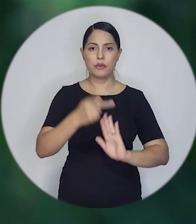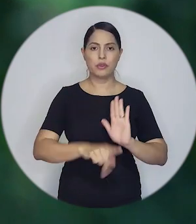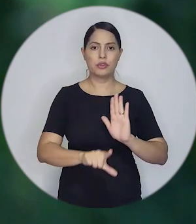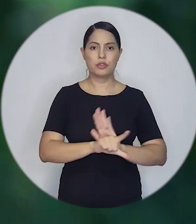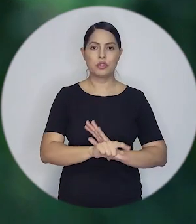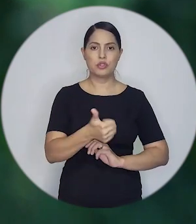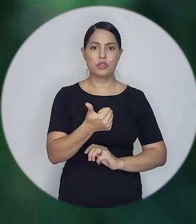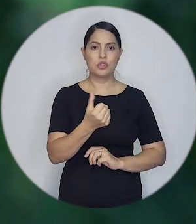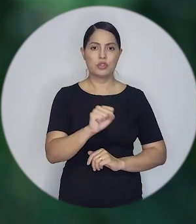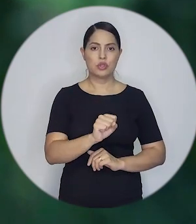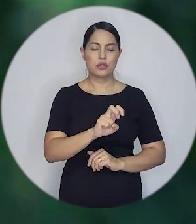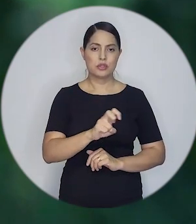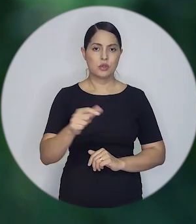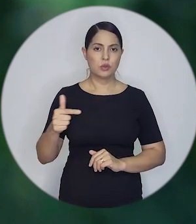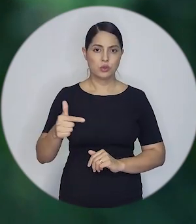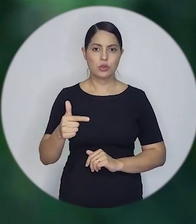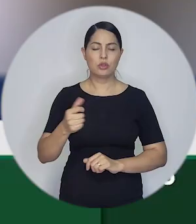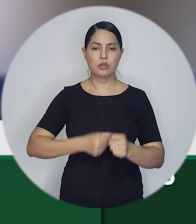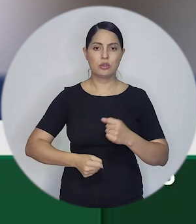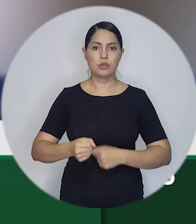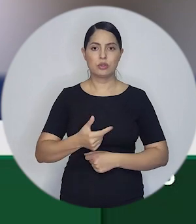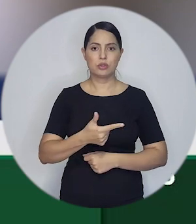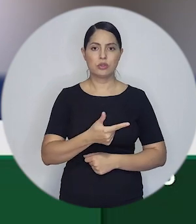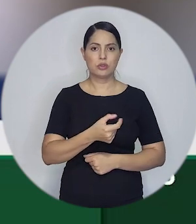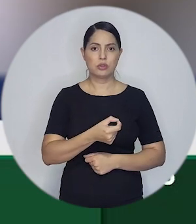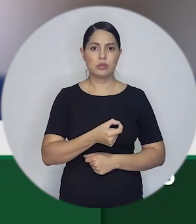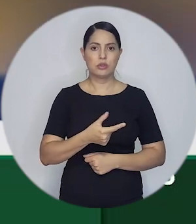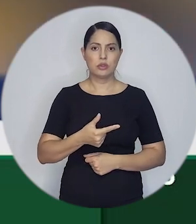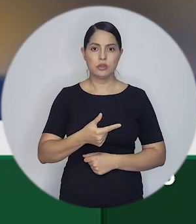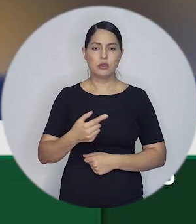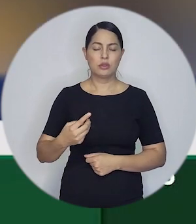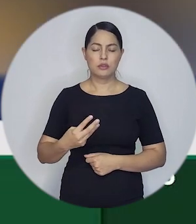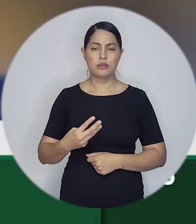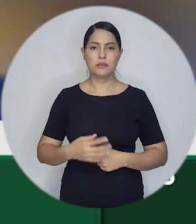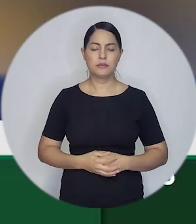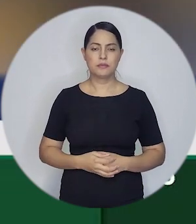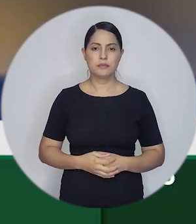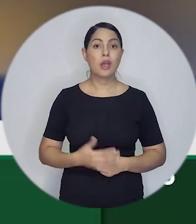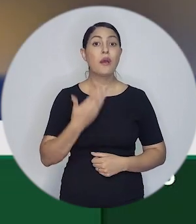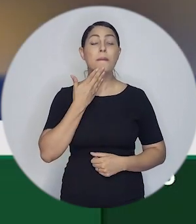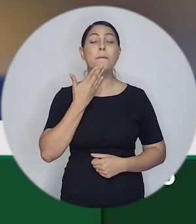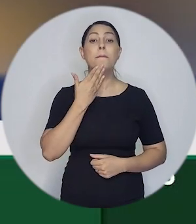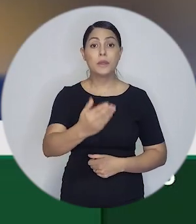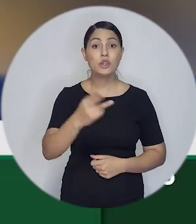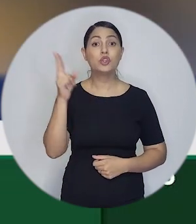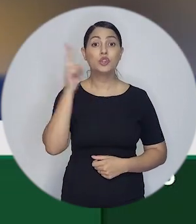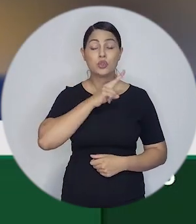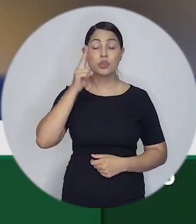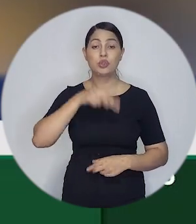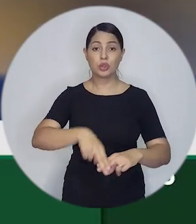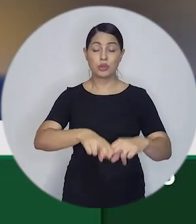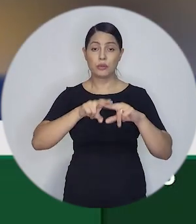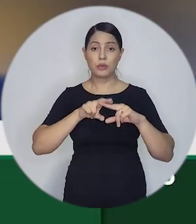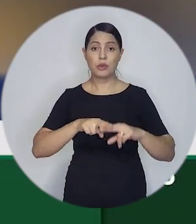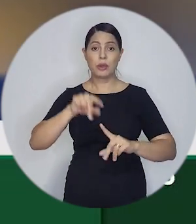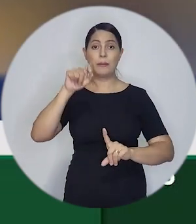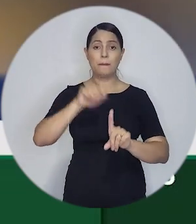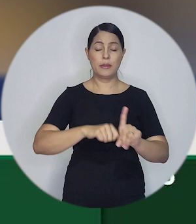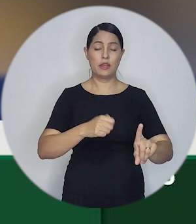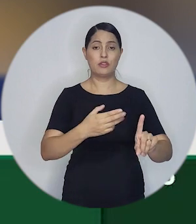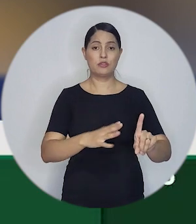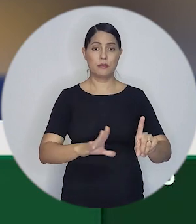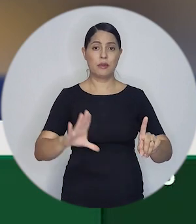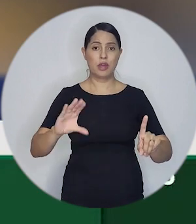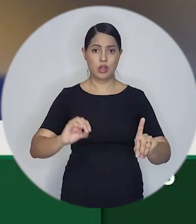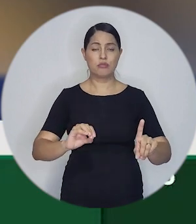de lei 1852 de 2023. Esse é apenas o requerimento de urgência. Na medida em que maio é o mês